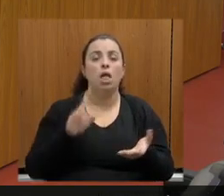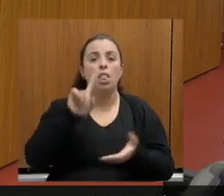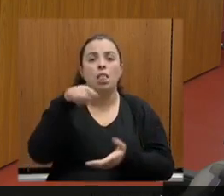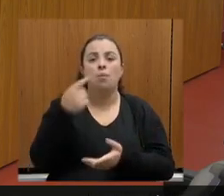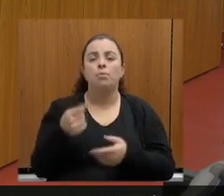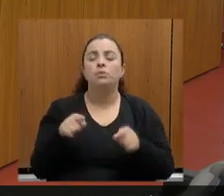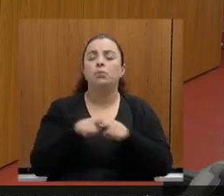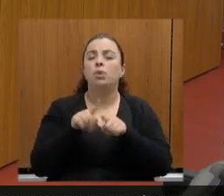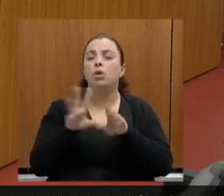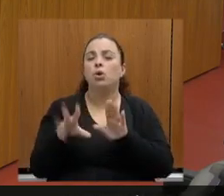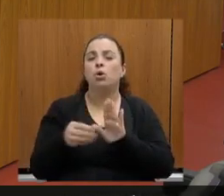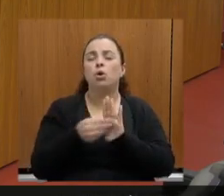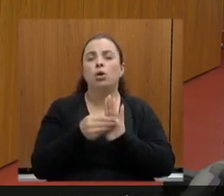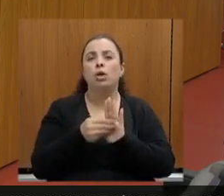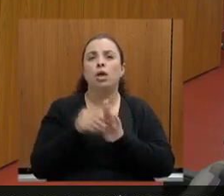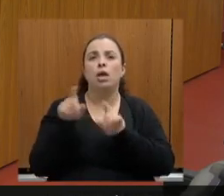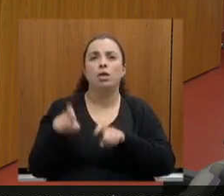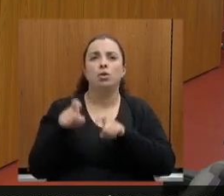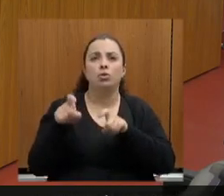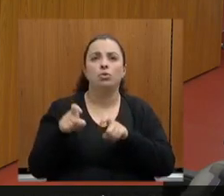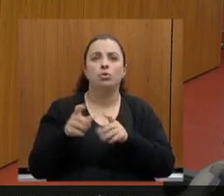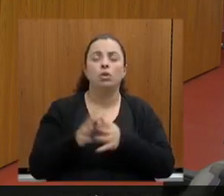dentro e